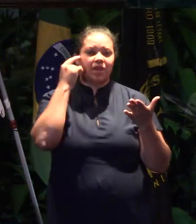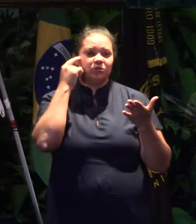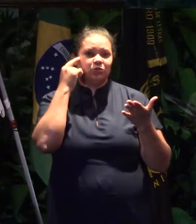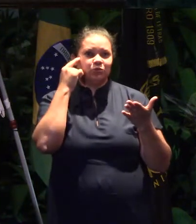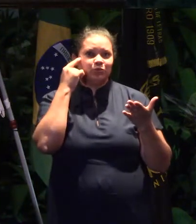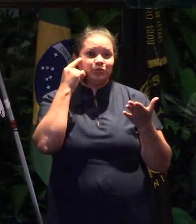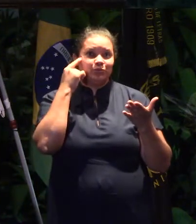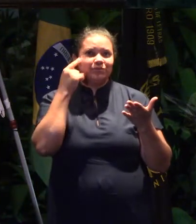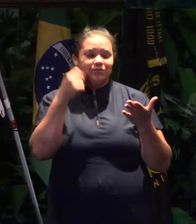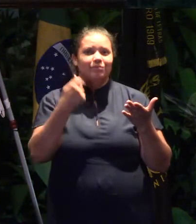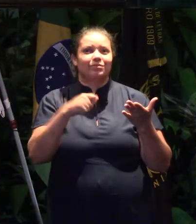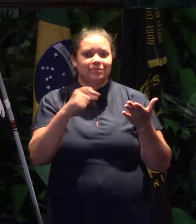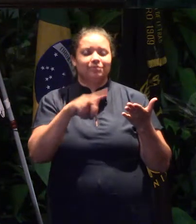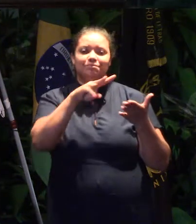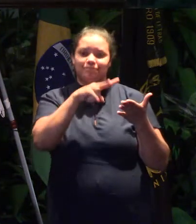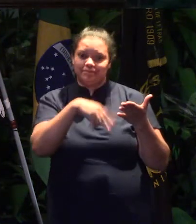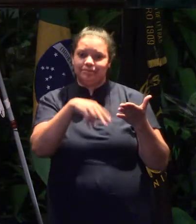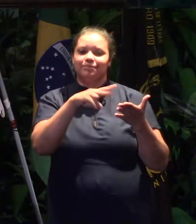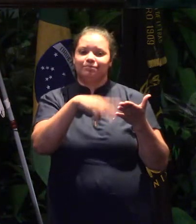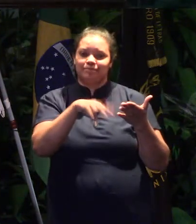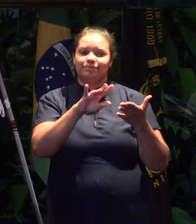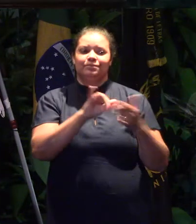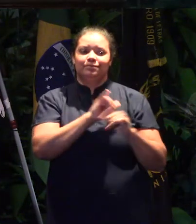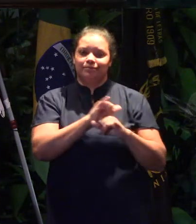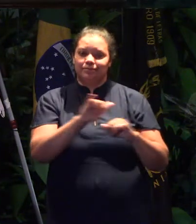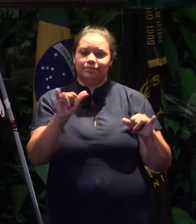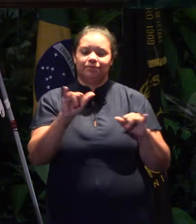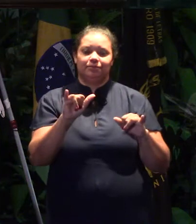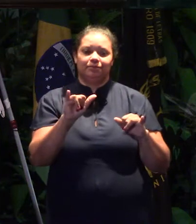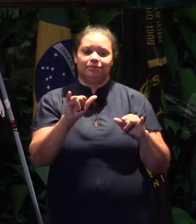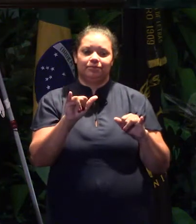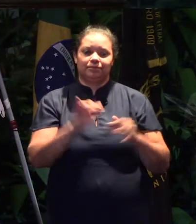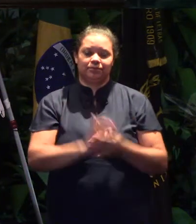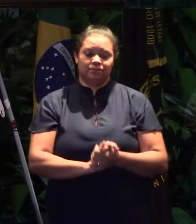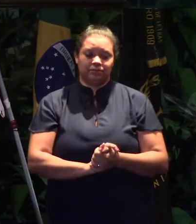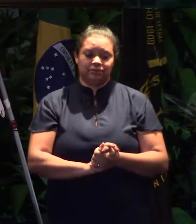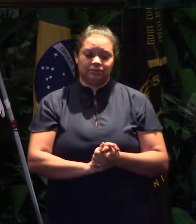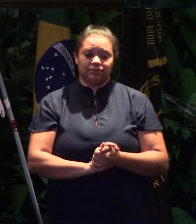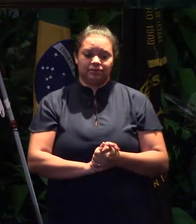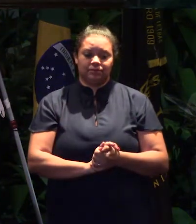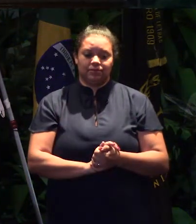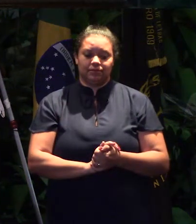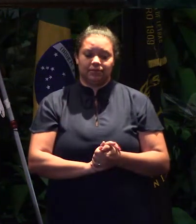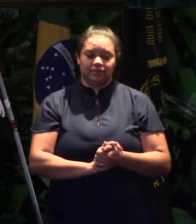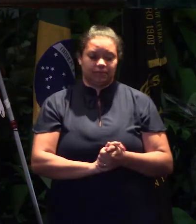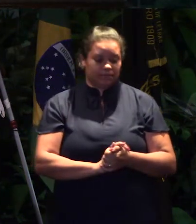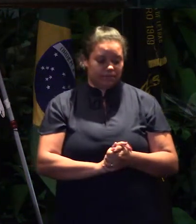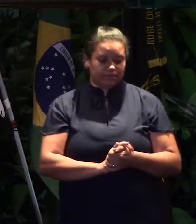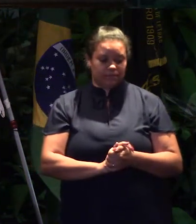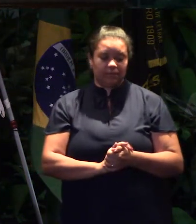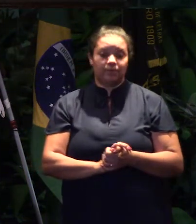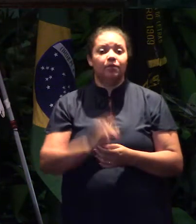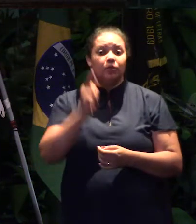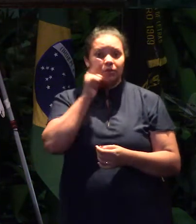eu vou acabar tendo que ler, porque eu queria garantir que a gente conseguisse